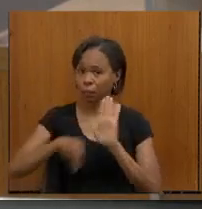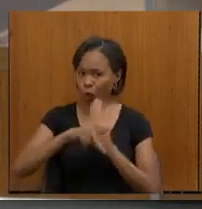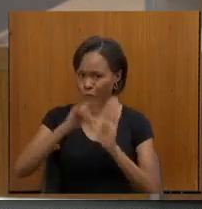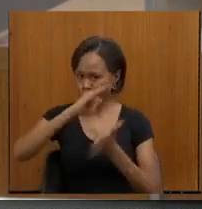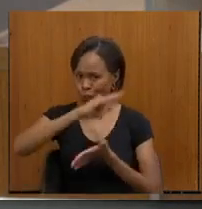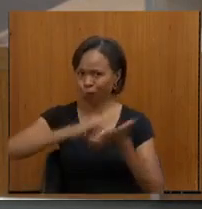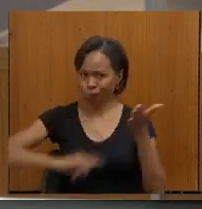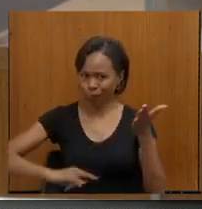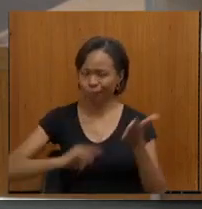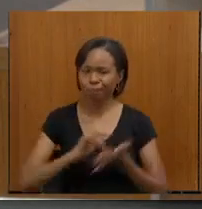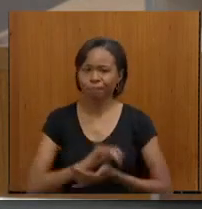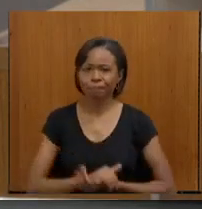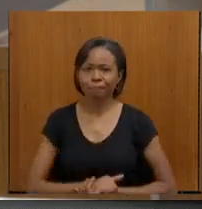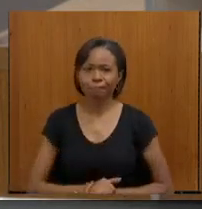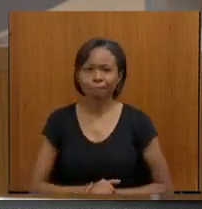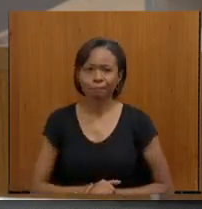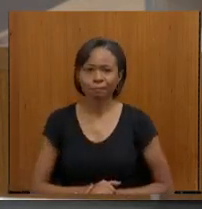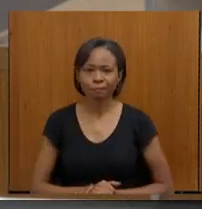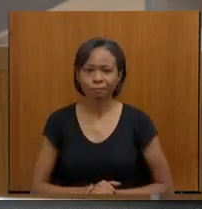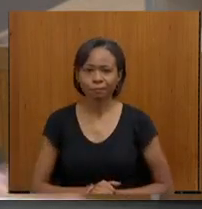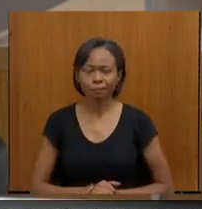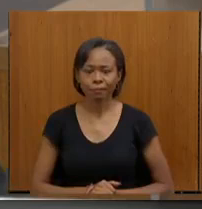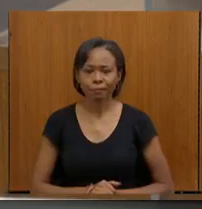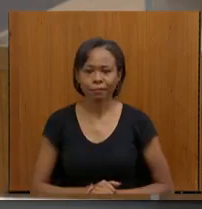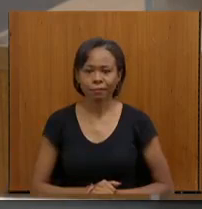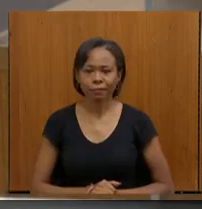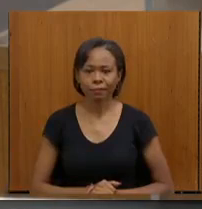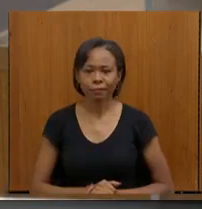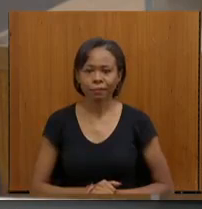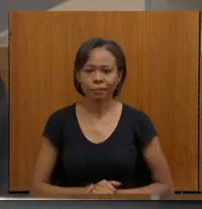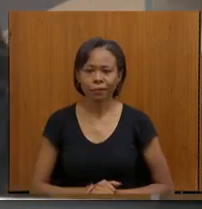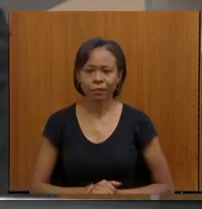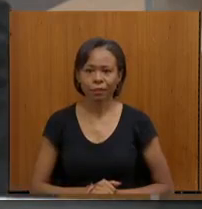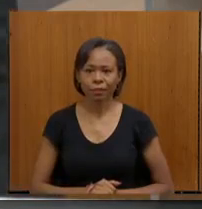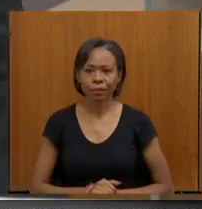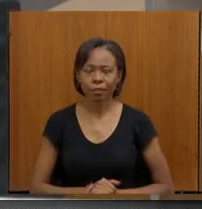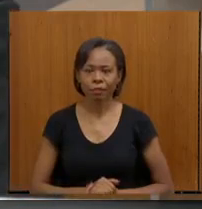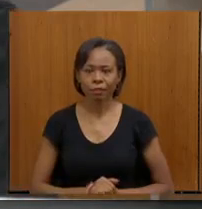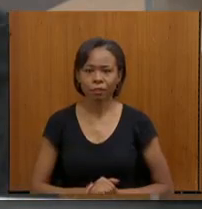próximos vai por favor mais um